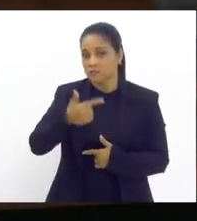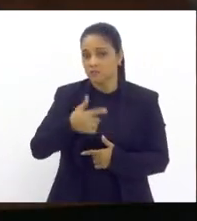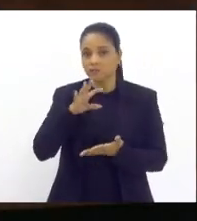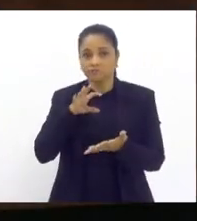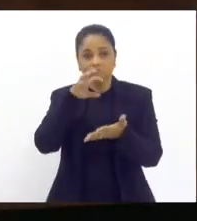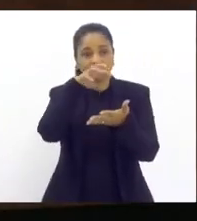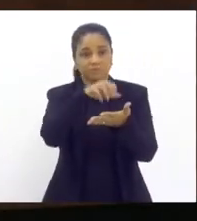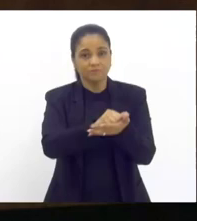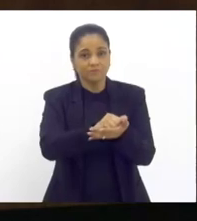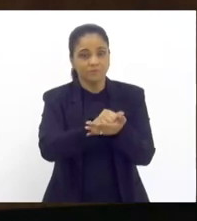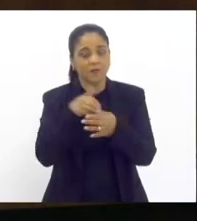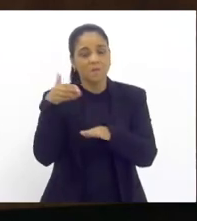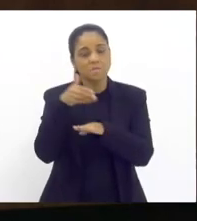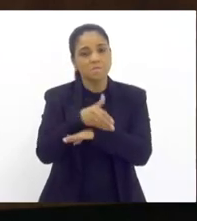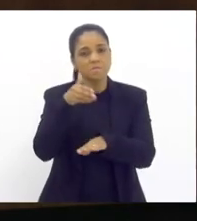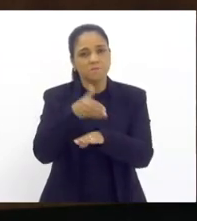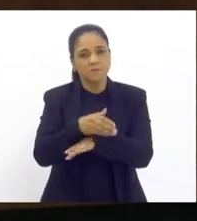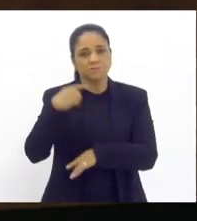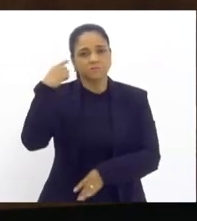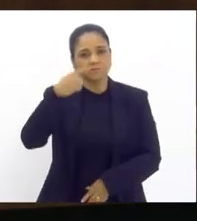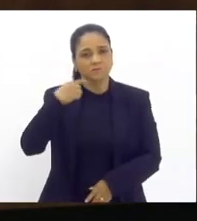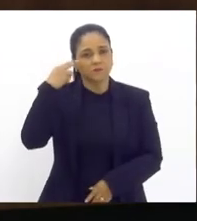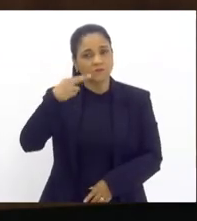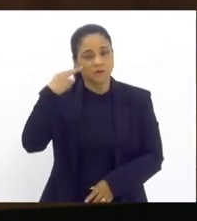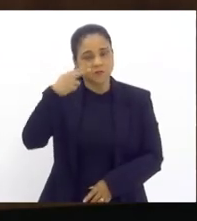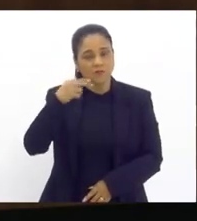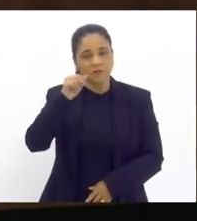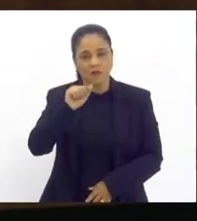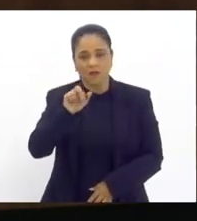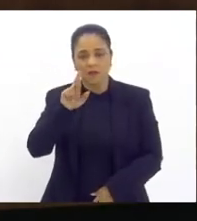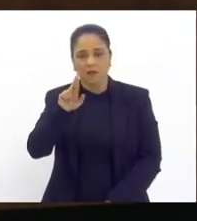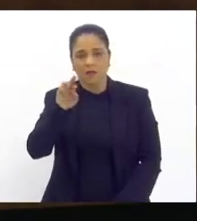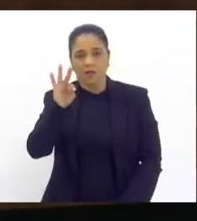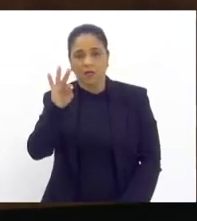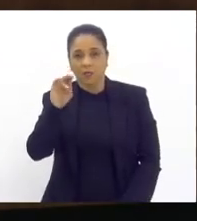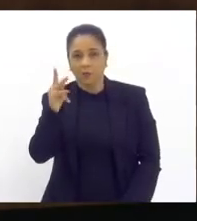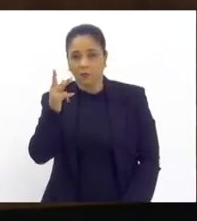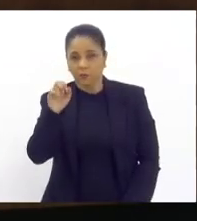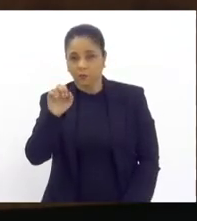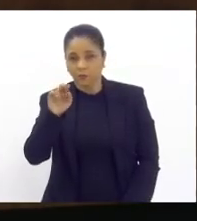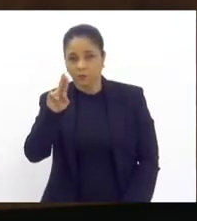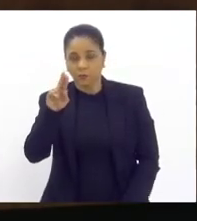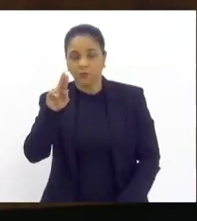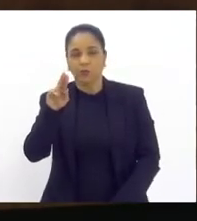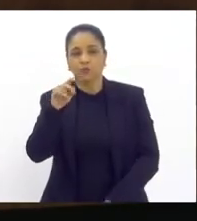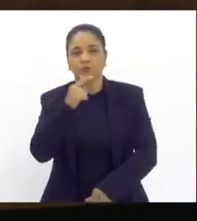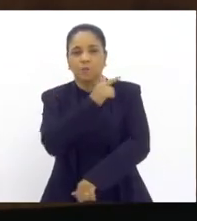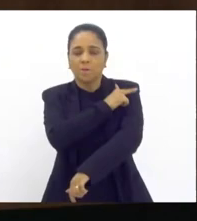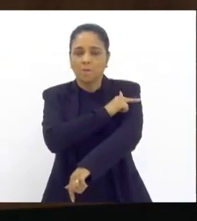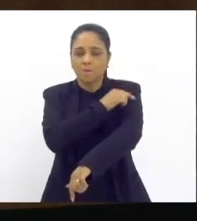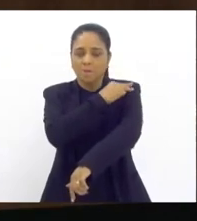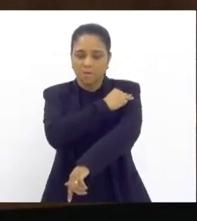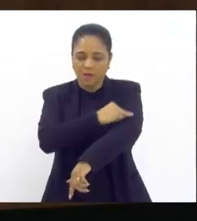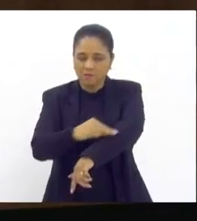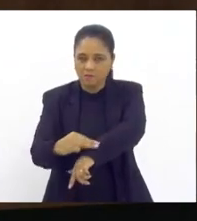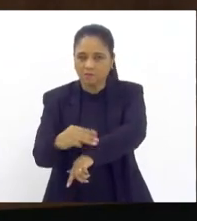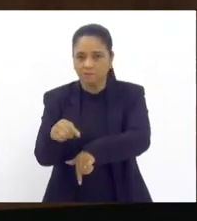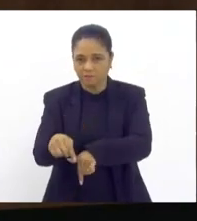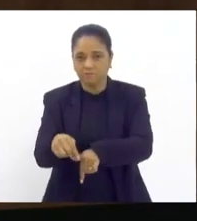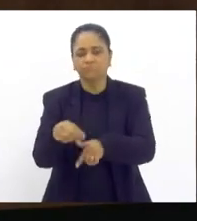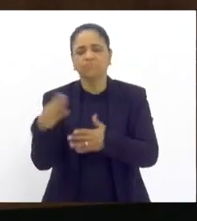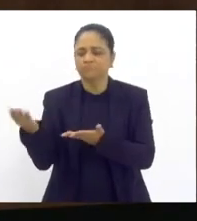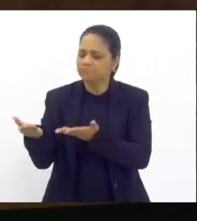a presença do vereador Arthur Cozzolino de Magé aqui neste plenário. Seja muito bem-vindo, vereador,